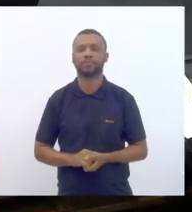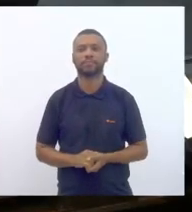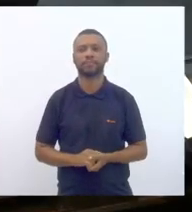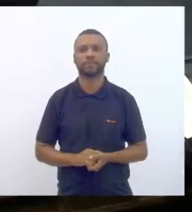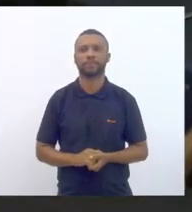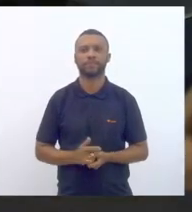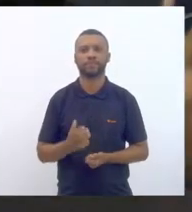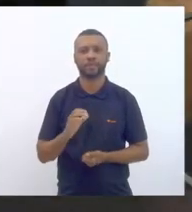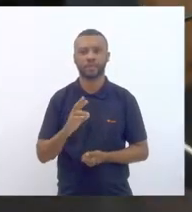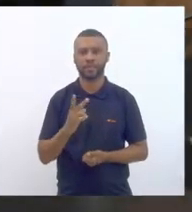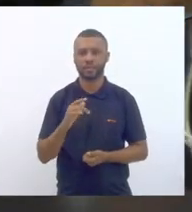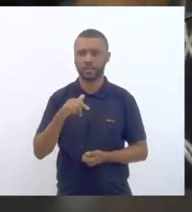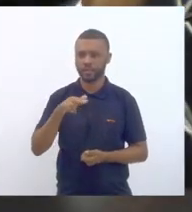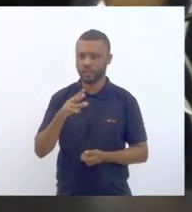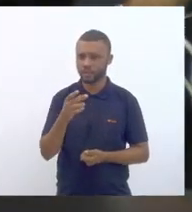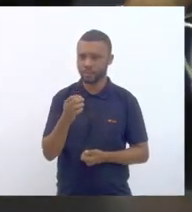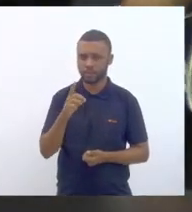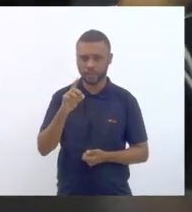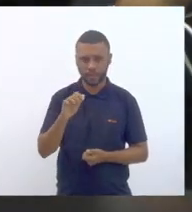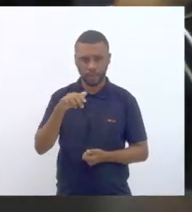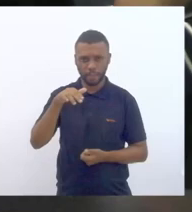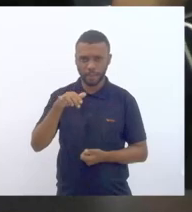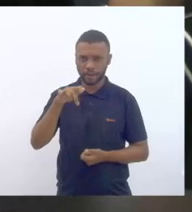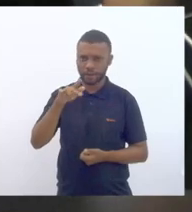Chiquinho da Mangueira votou sim, 16.